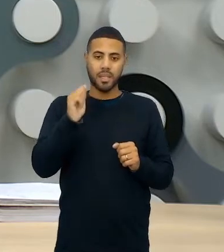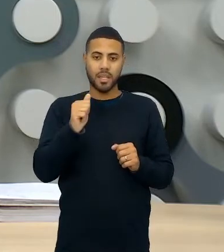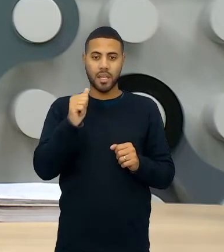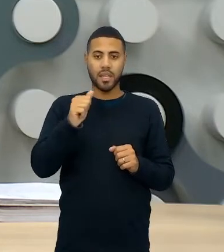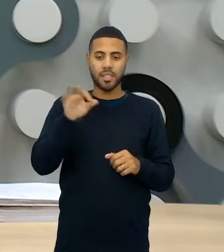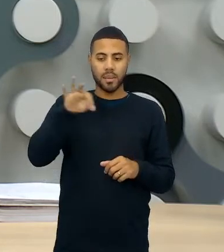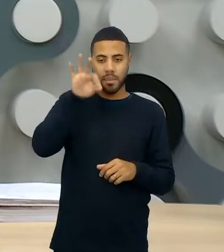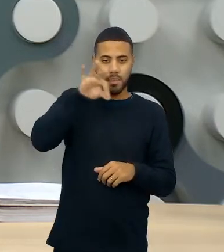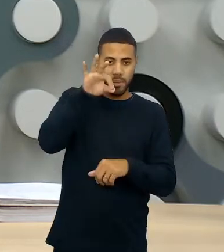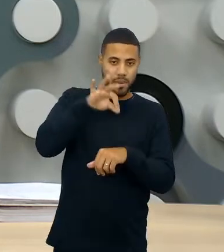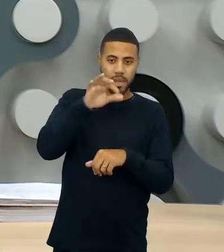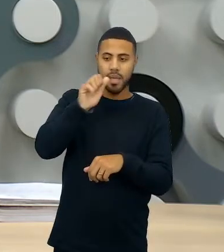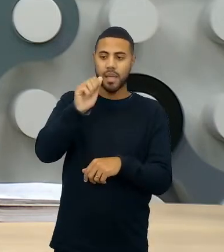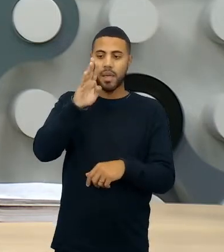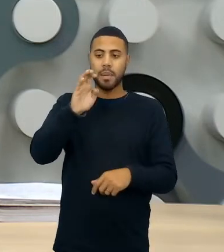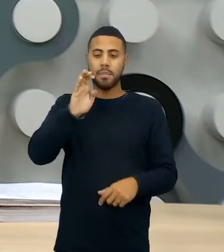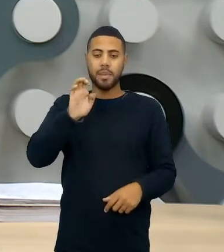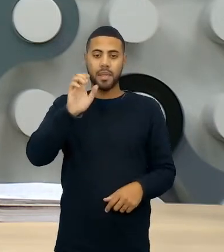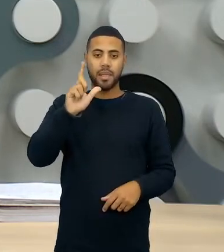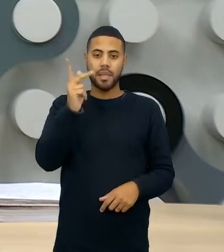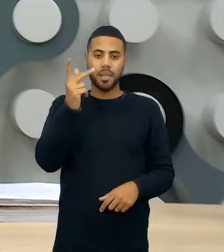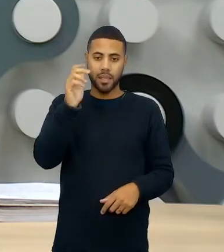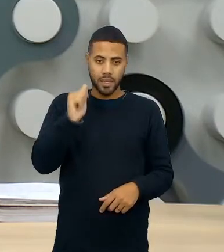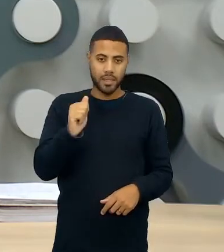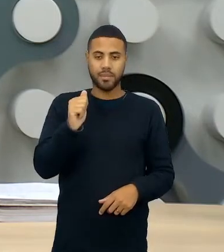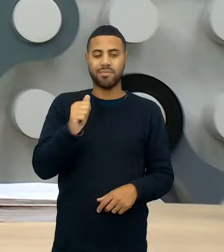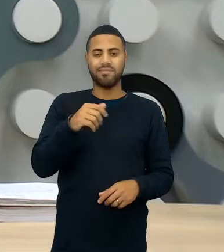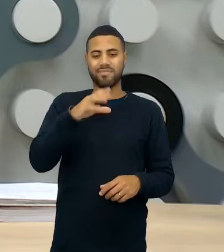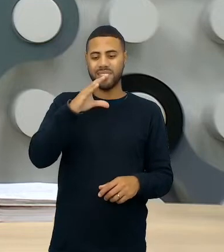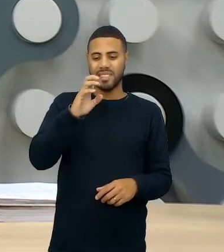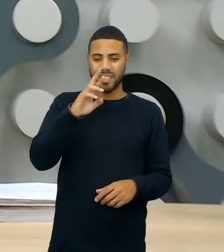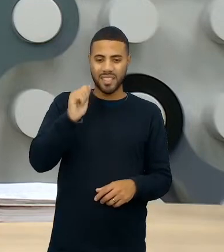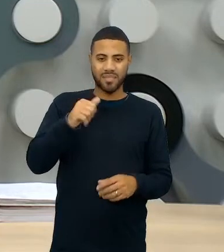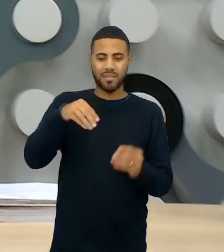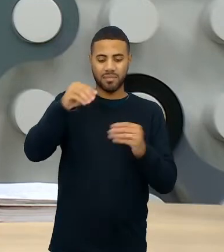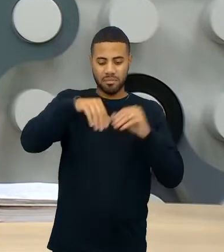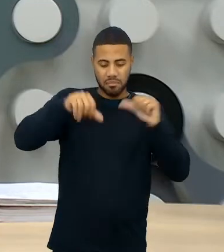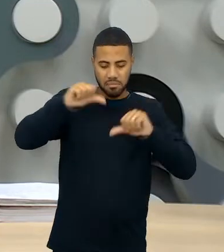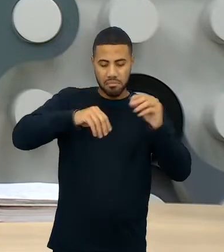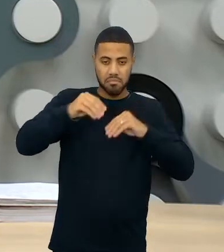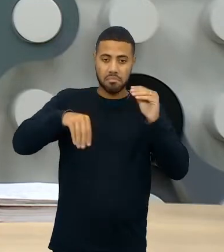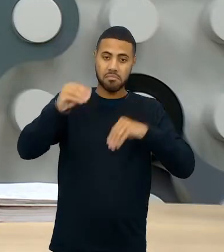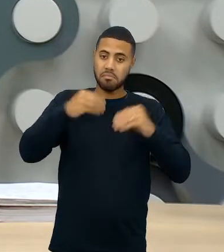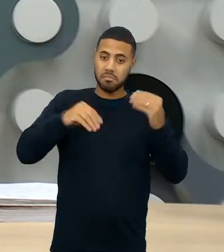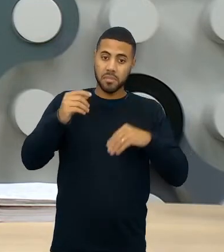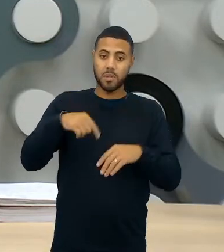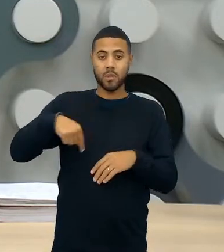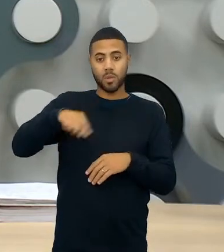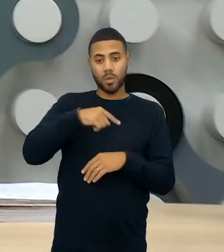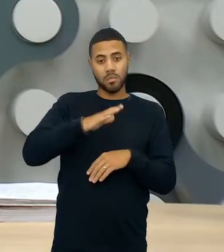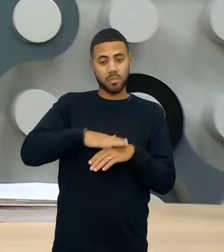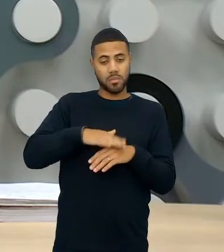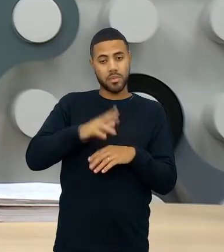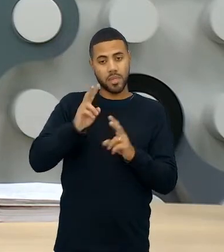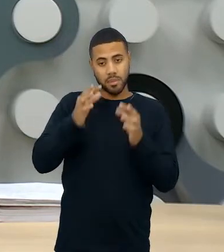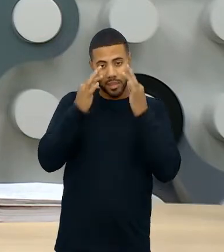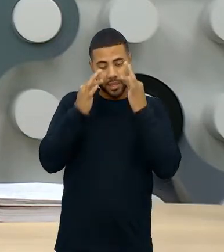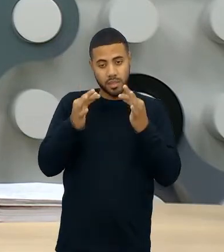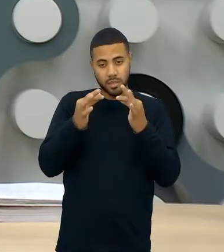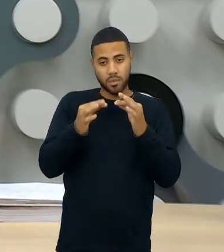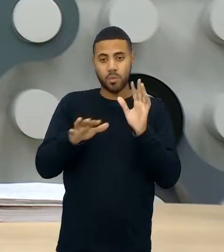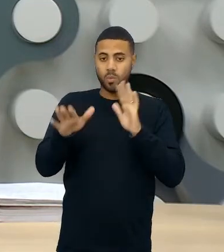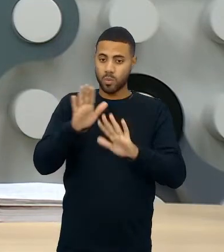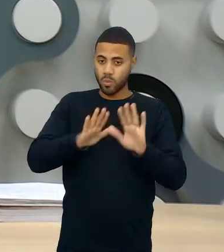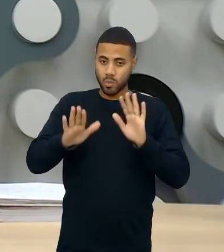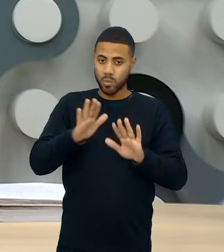né? E outros ingredientes, tá? Então, cabe a nós, consumidores, ficarmos atentos aí